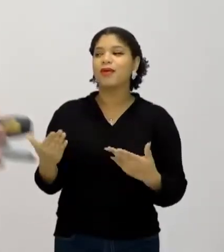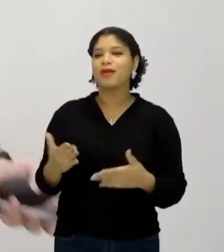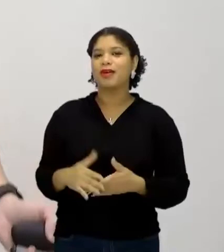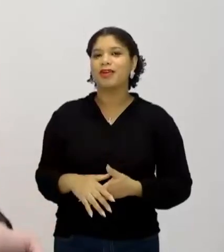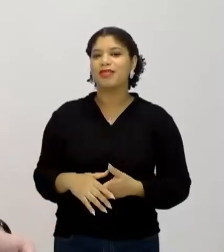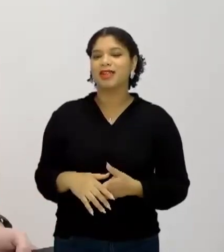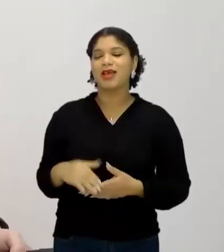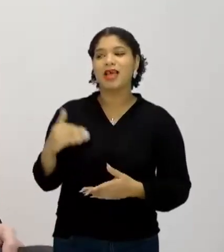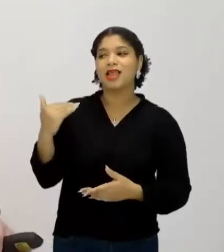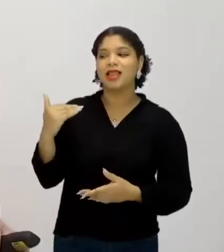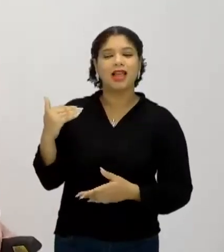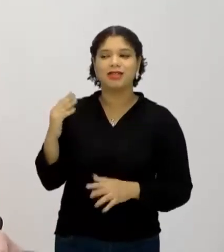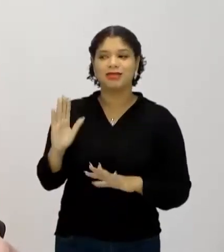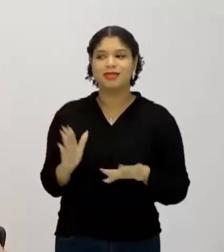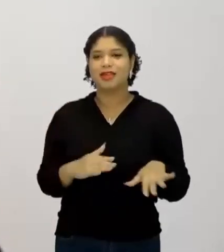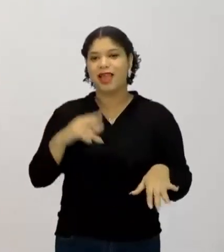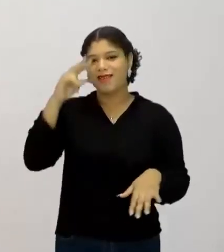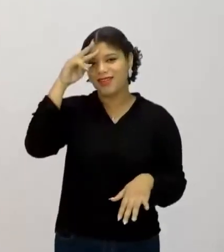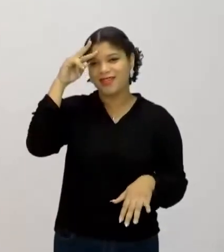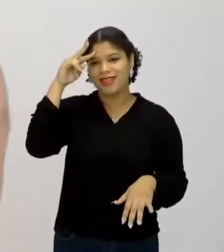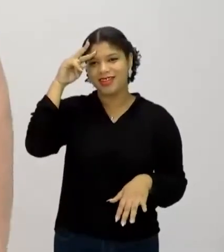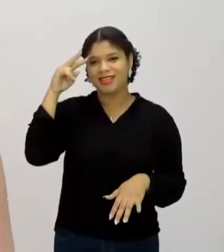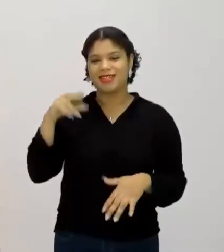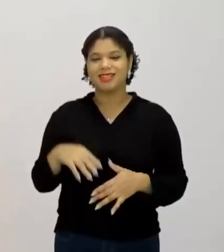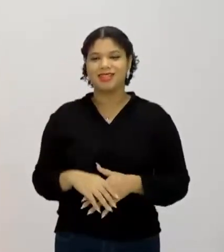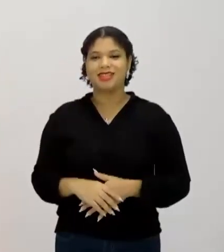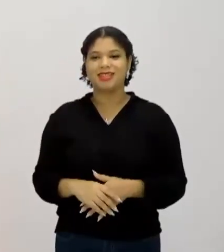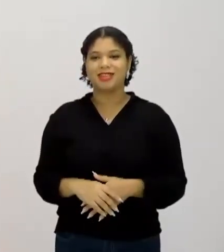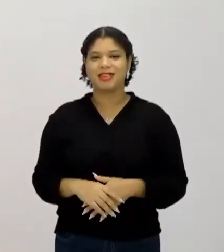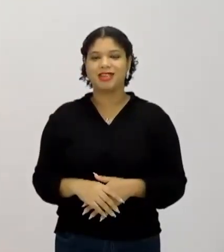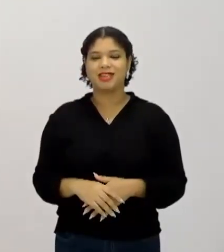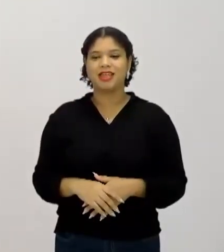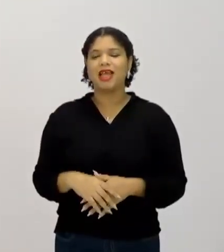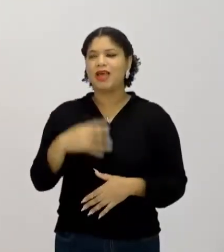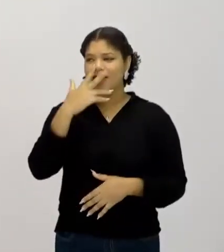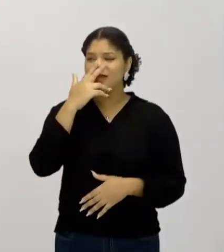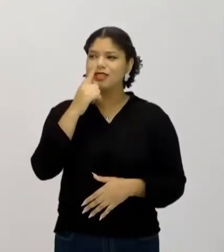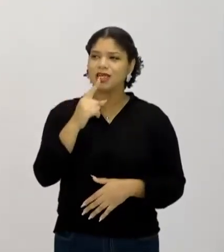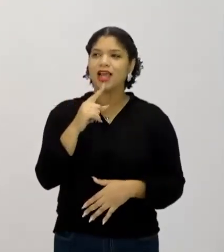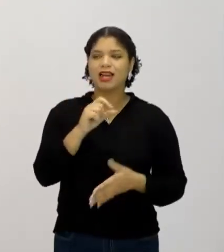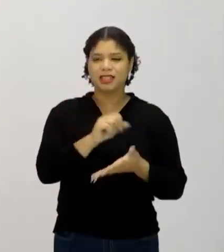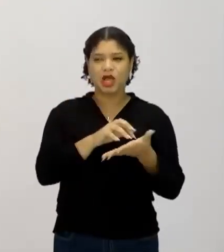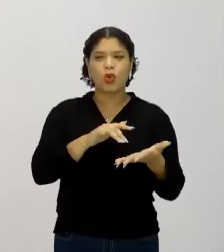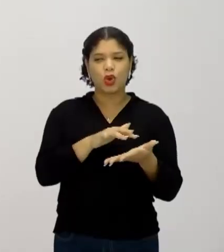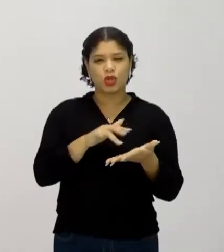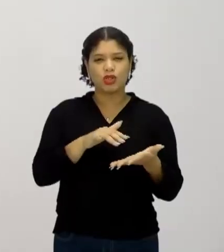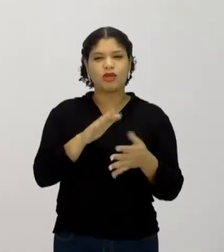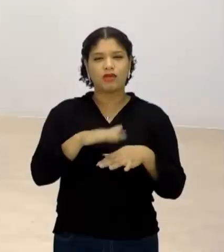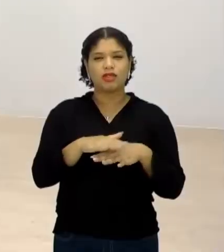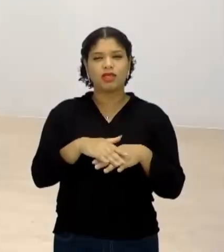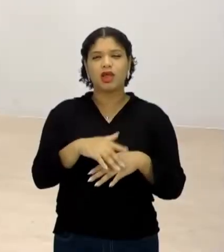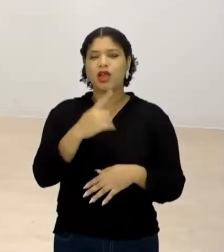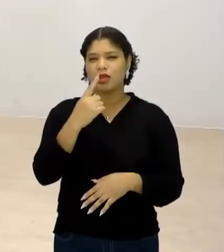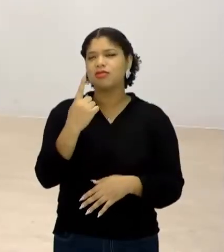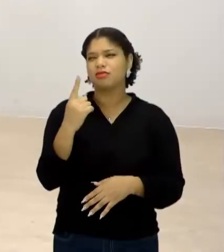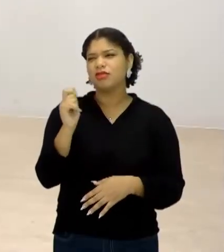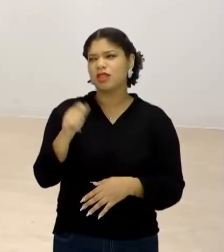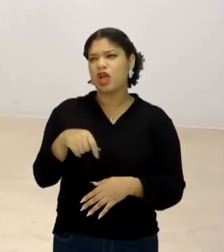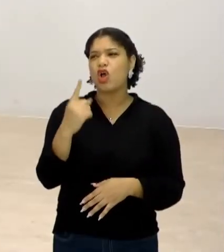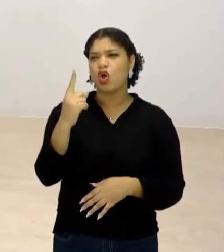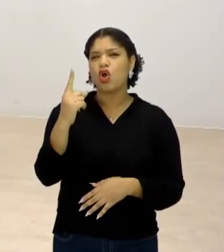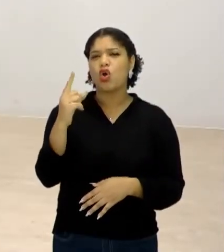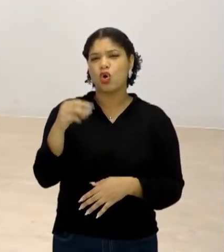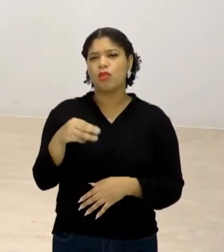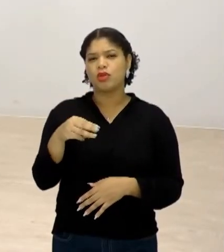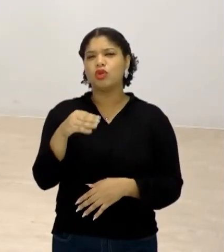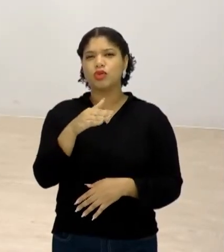Inês. Viviane, quanto tempo? Eu acredito que eles estão usando uma calculadora, eu acho. Bom, acho que 1 minuto e meio também é suficiente.